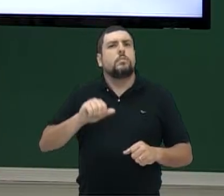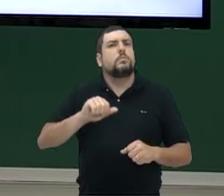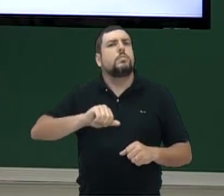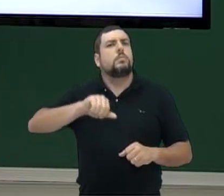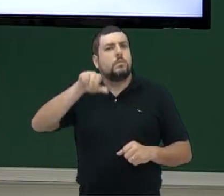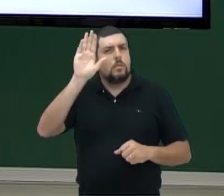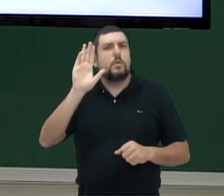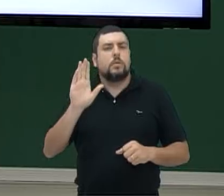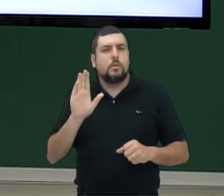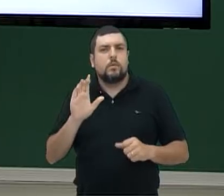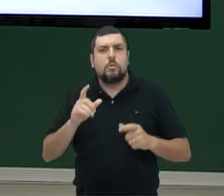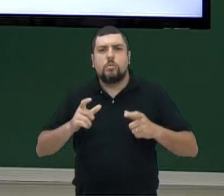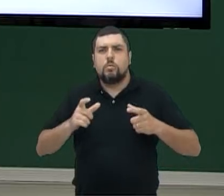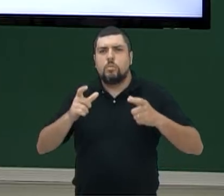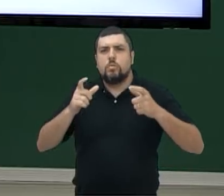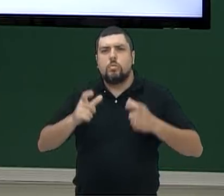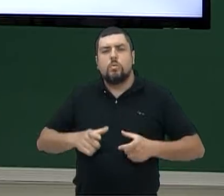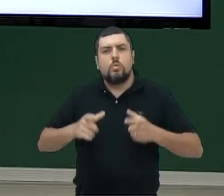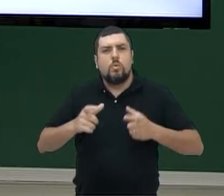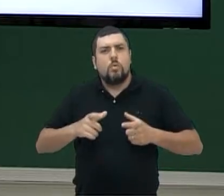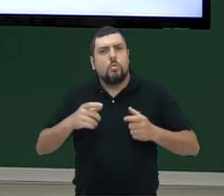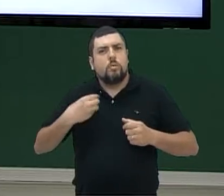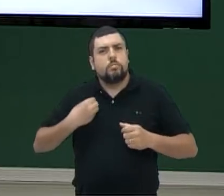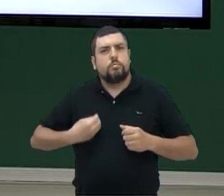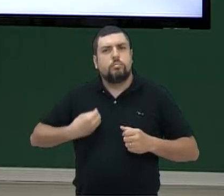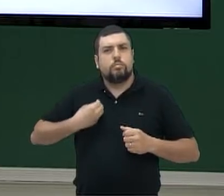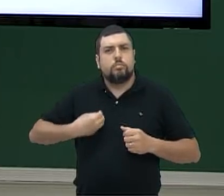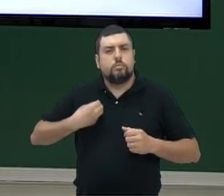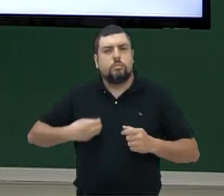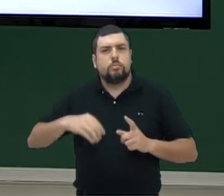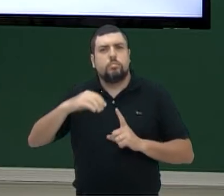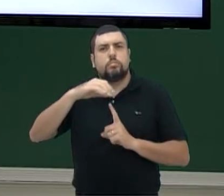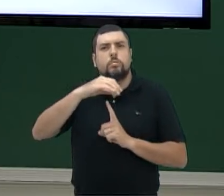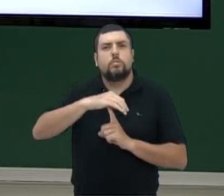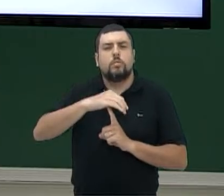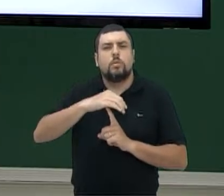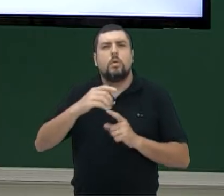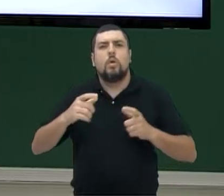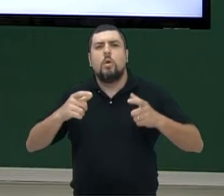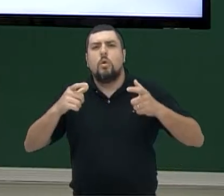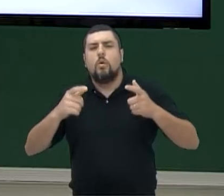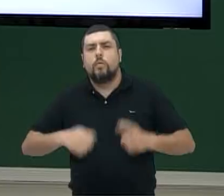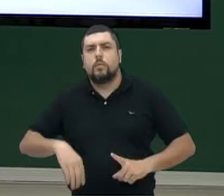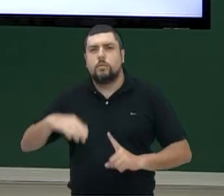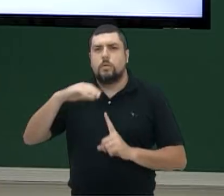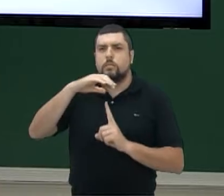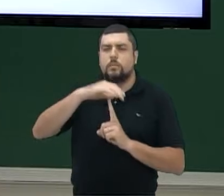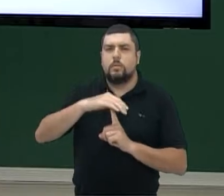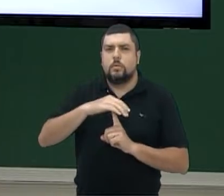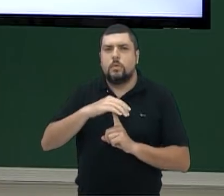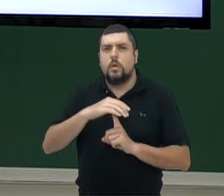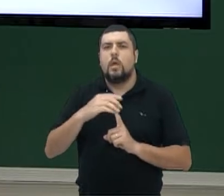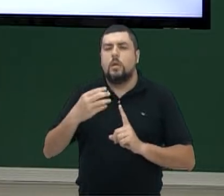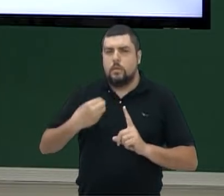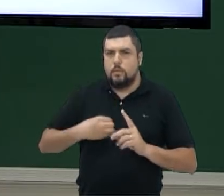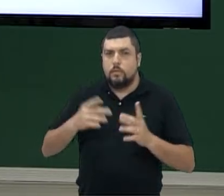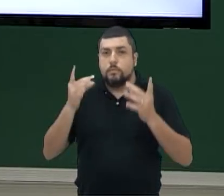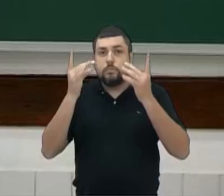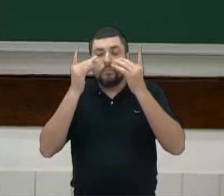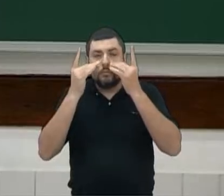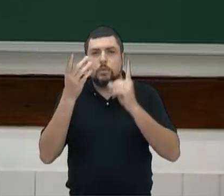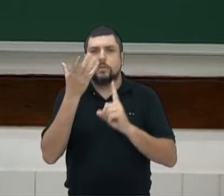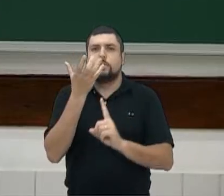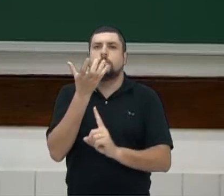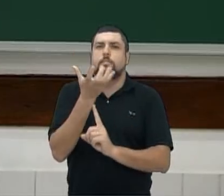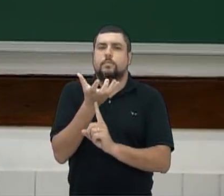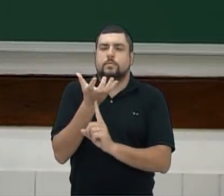parcela do pinheiro araucária está presente aonde? no estado do Paraná.